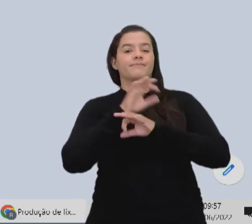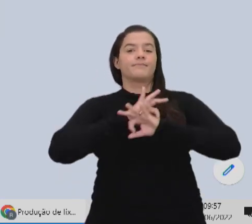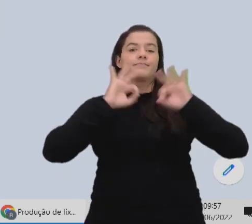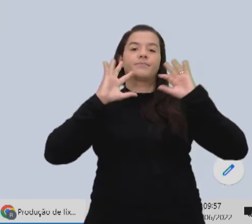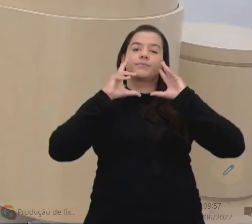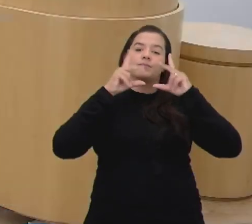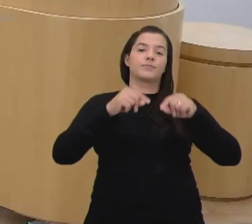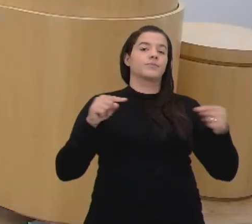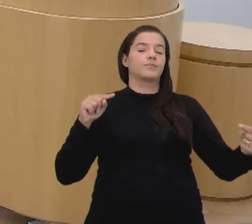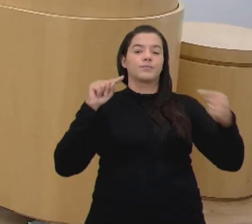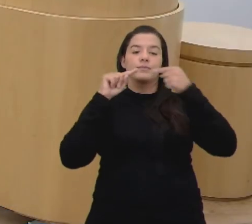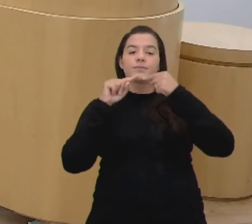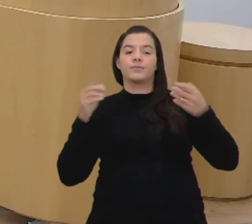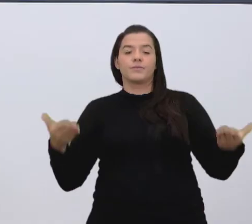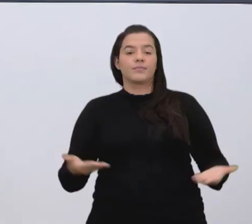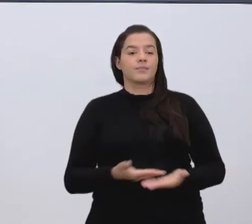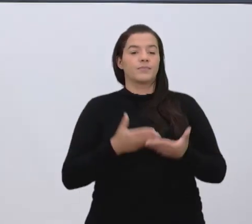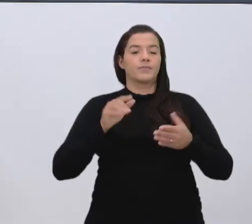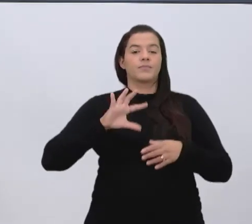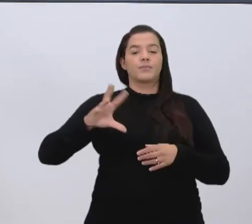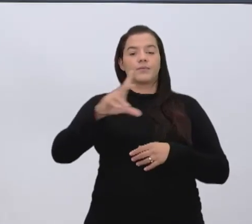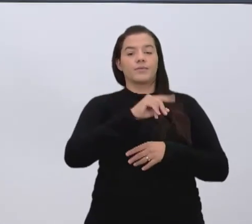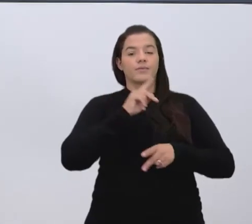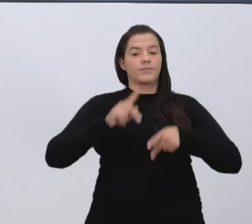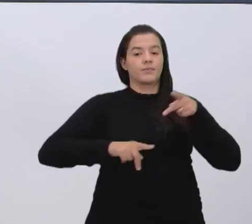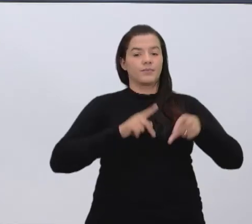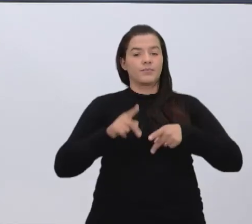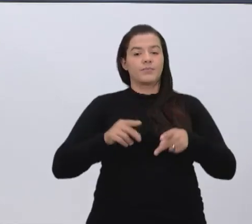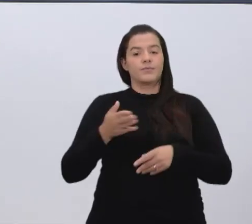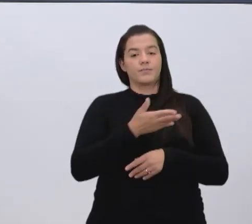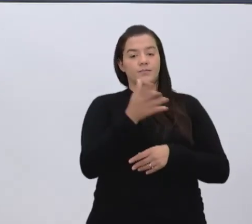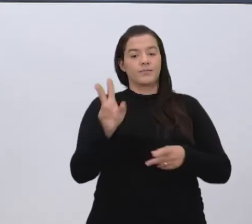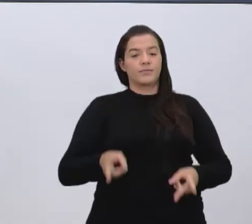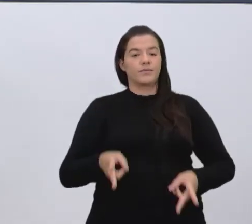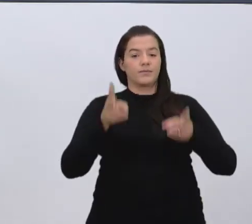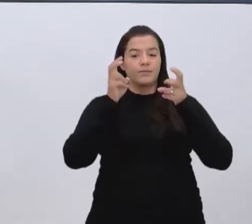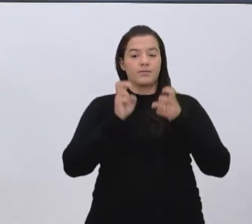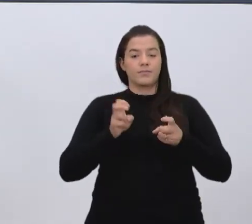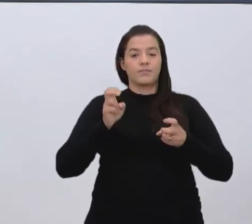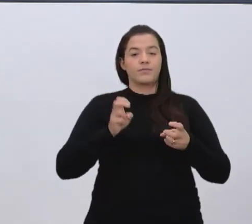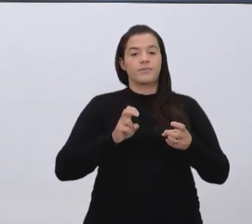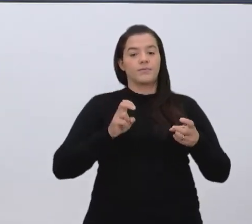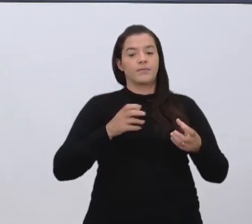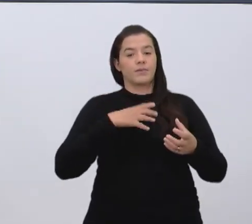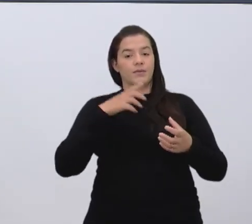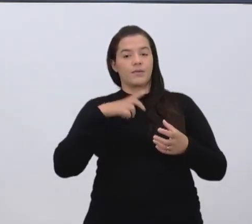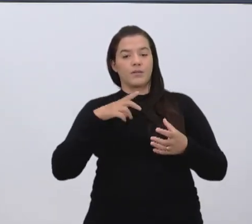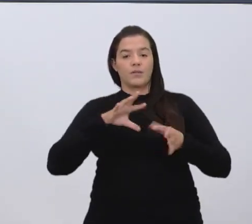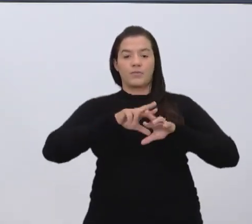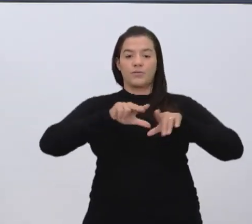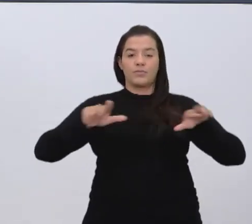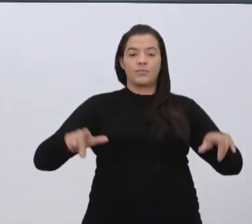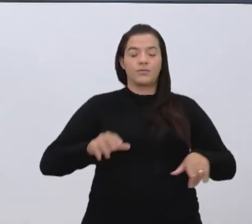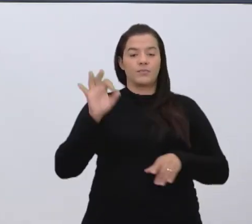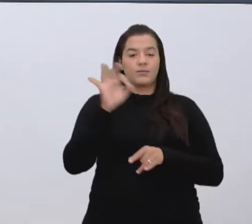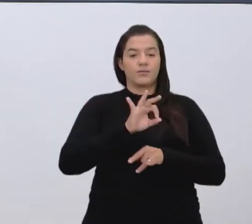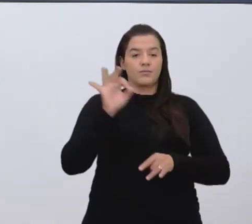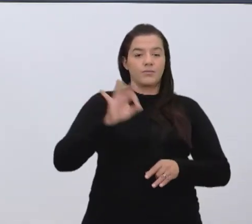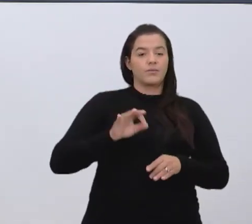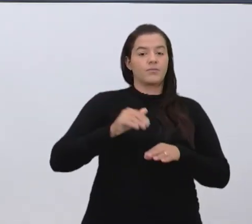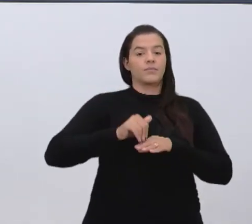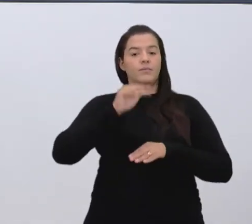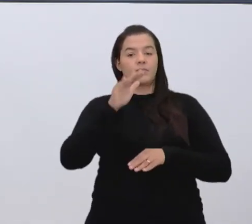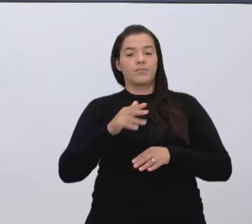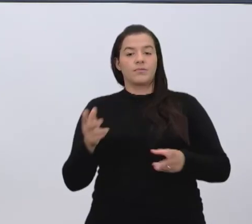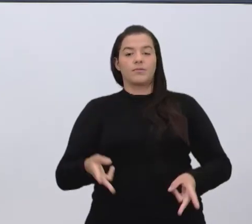legal? Tudo a ver com o nosso componente curricular, população e índice. E perceba, né? É um grande bolo estatístico. não é? E mais que isso, né?